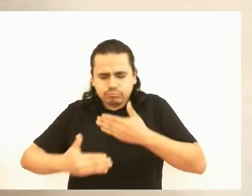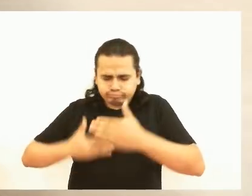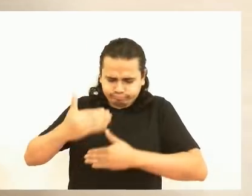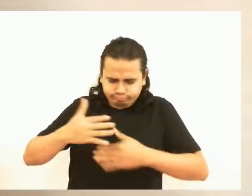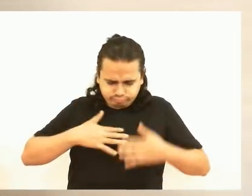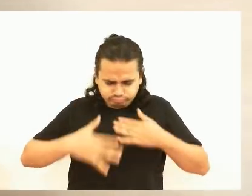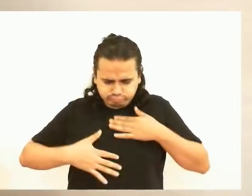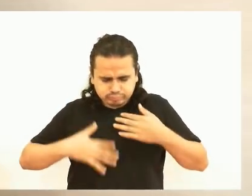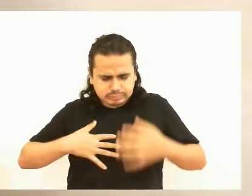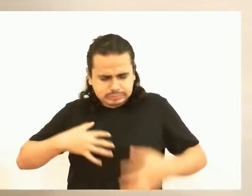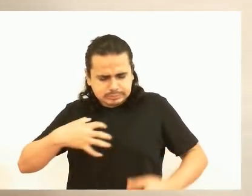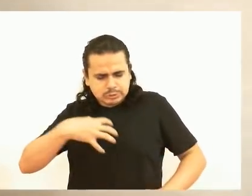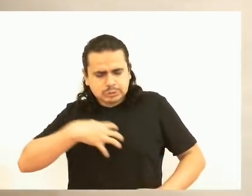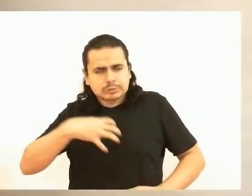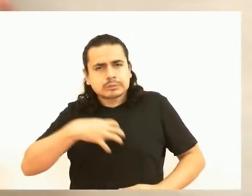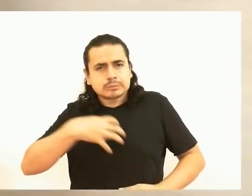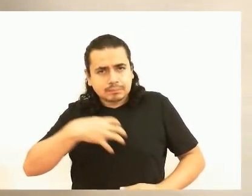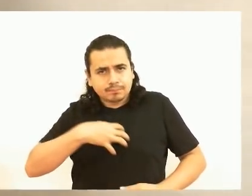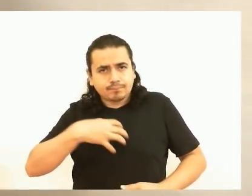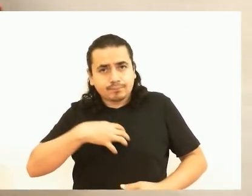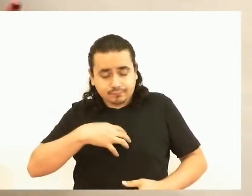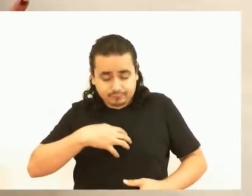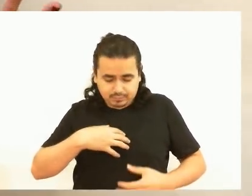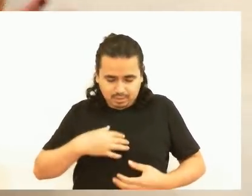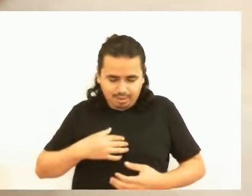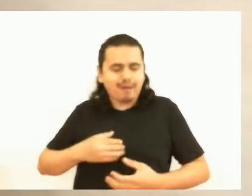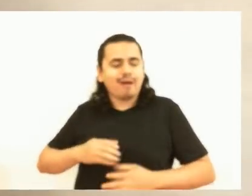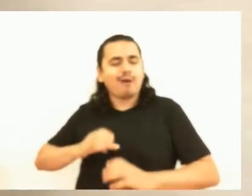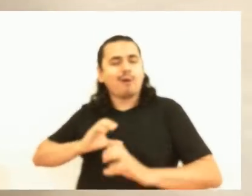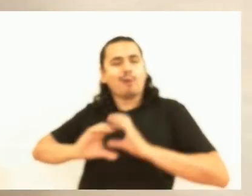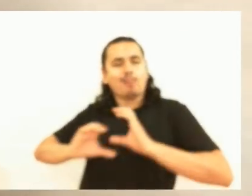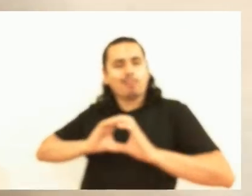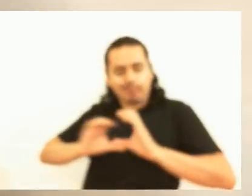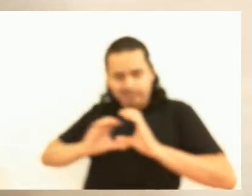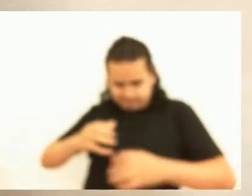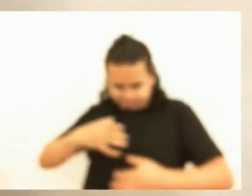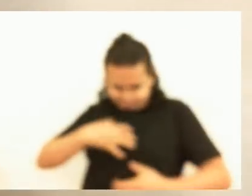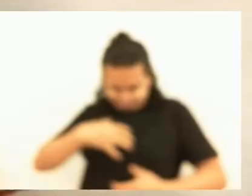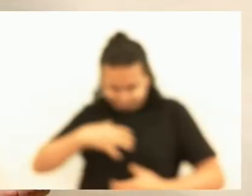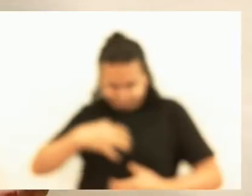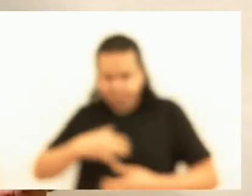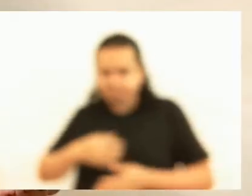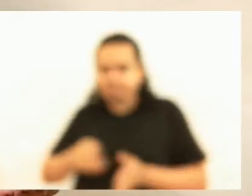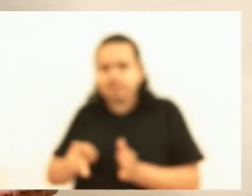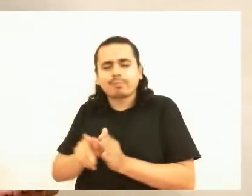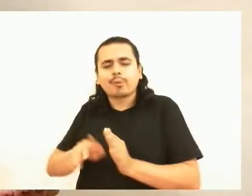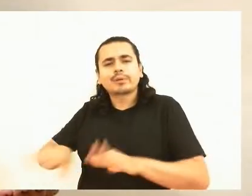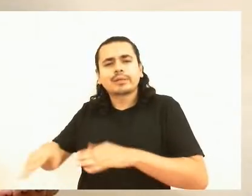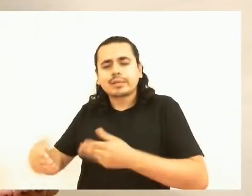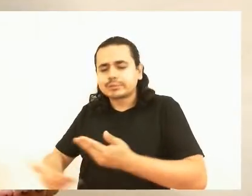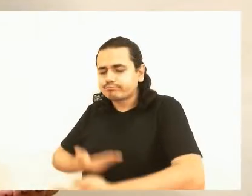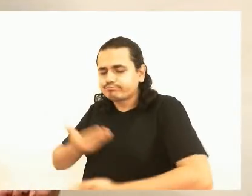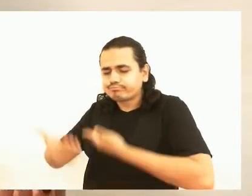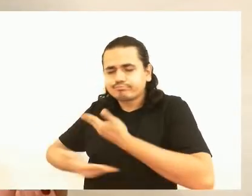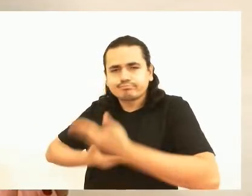sua sensualidade que aí vai estar em comunicação com a sensorialidade da criança